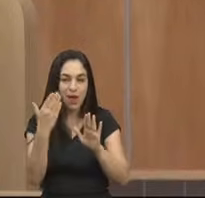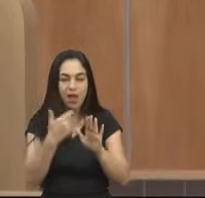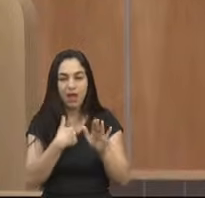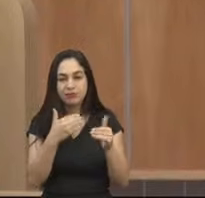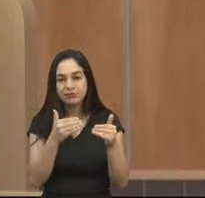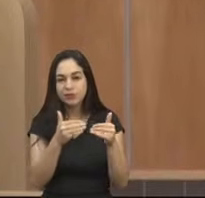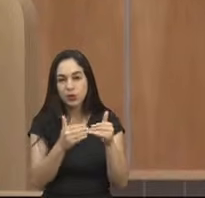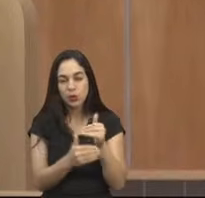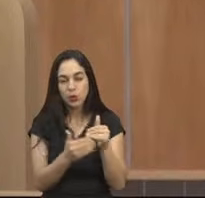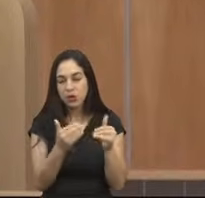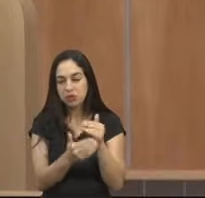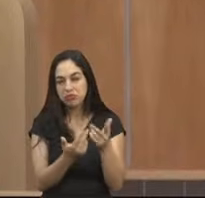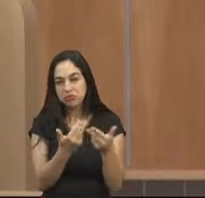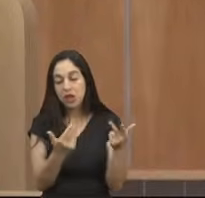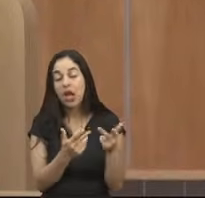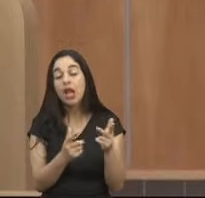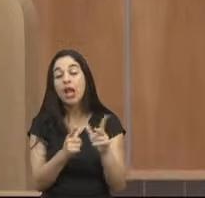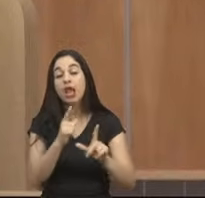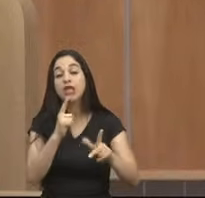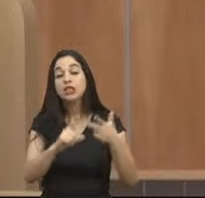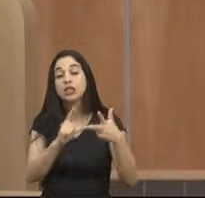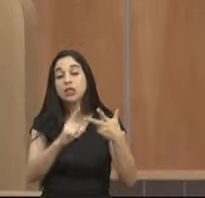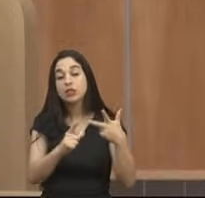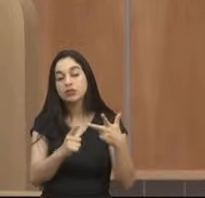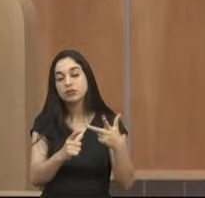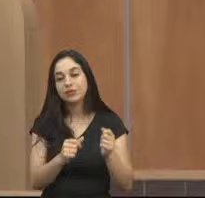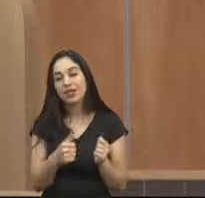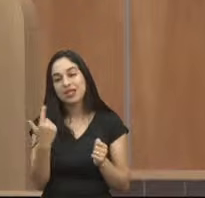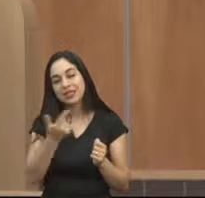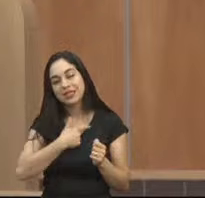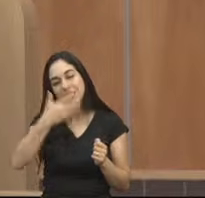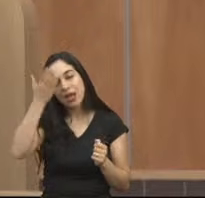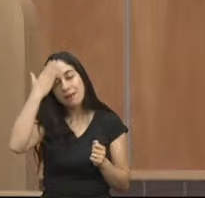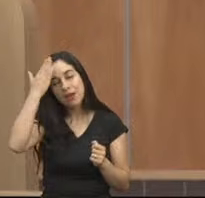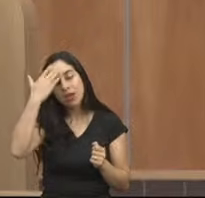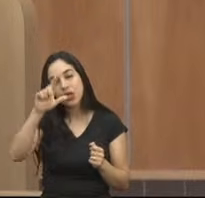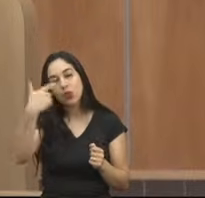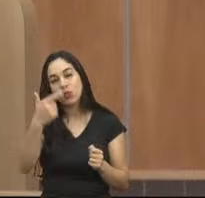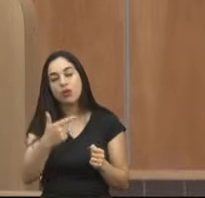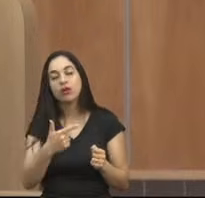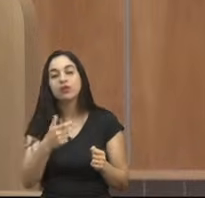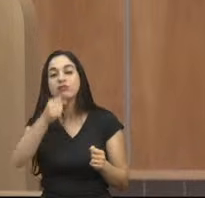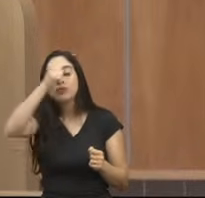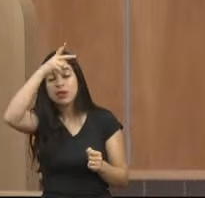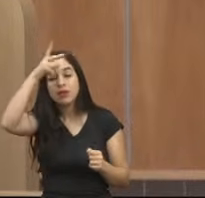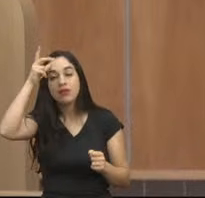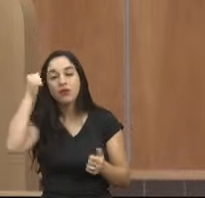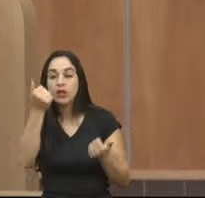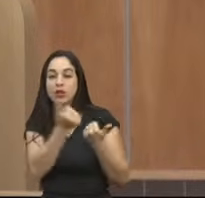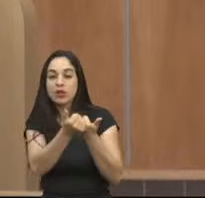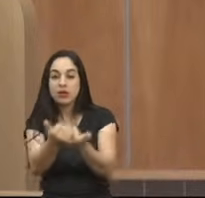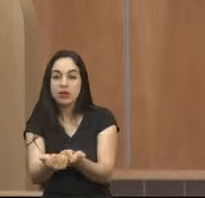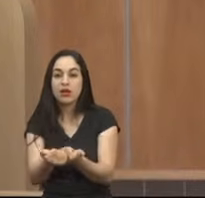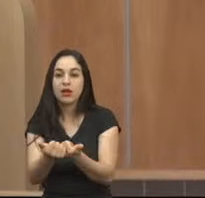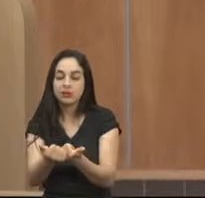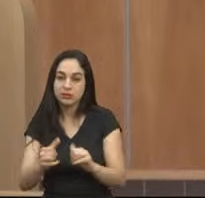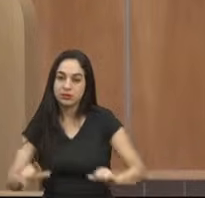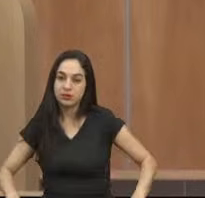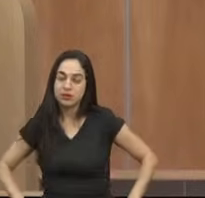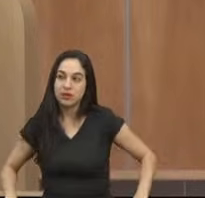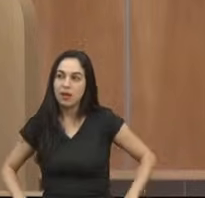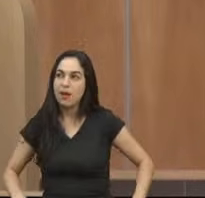sabia que o próximo prefeito carregaria uma dívida muito grande. E esse montante chegou próximo